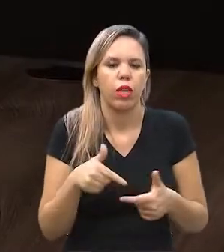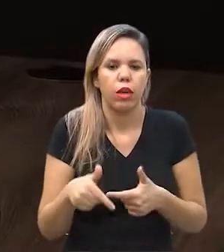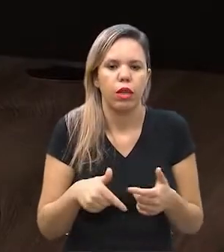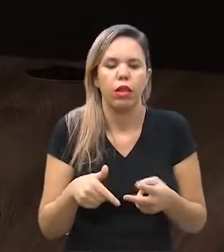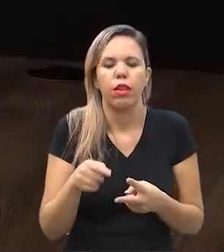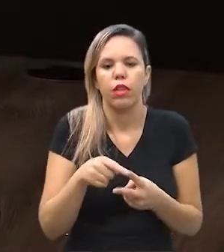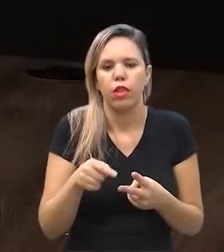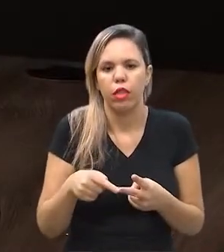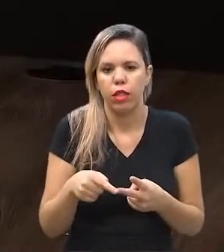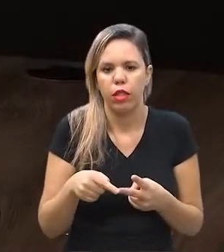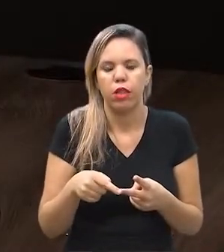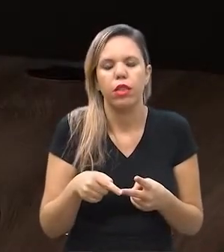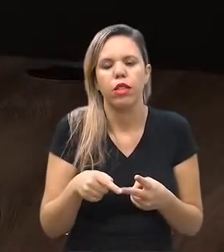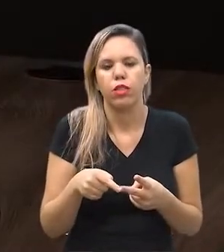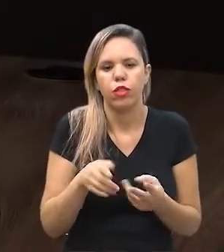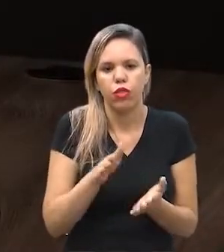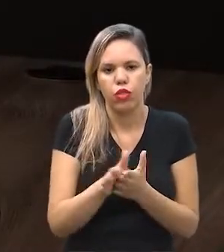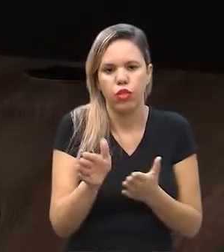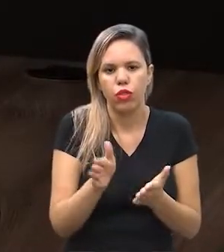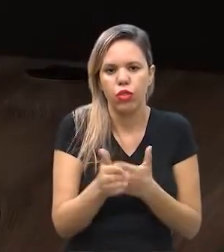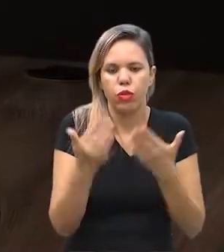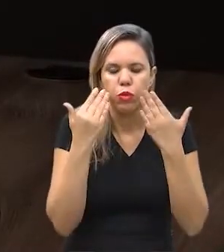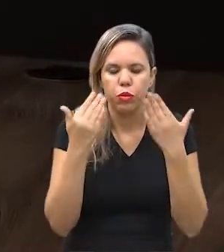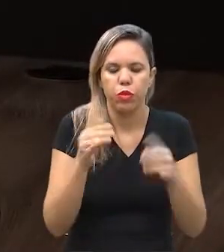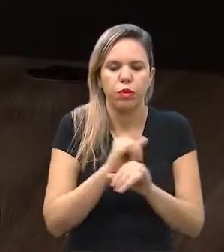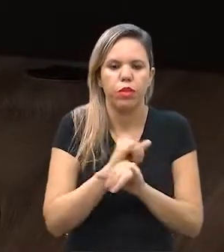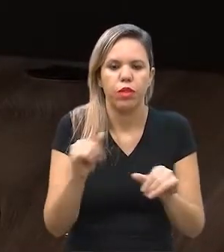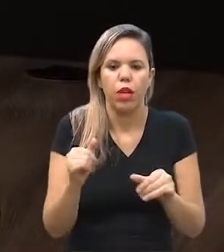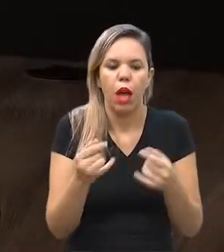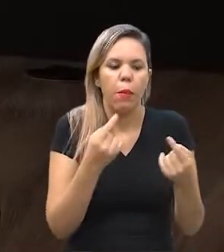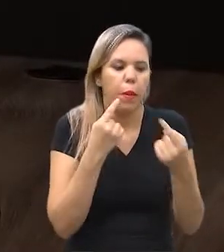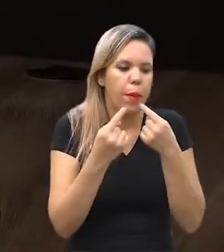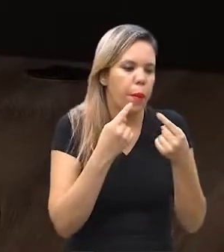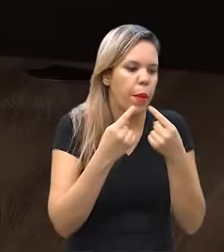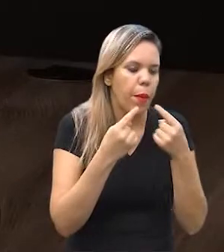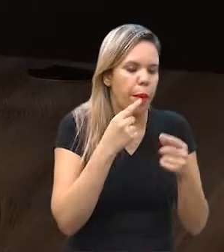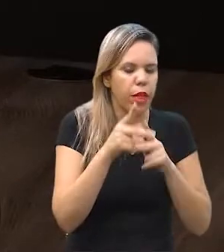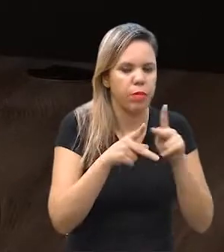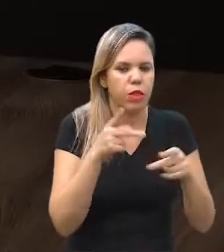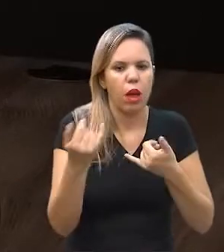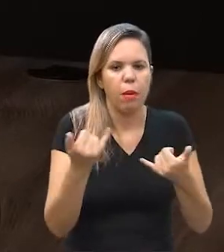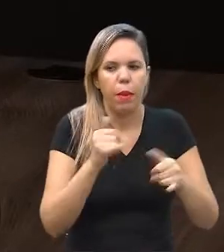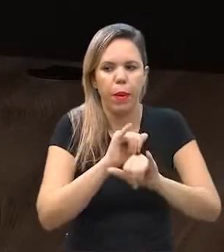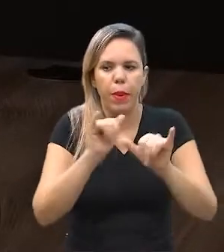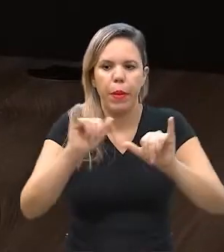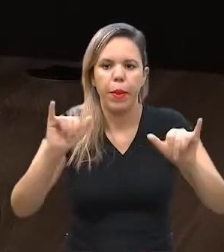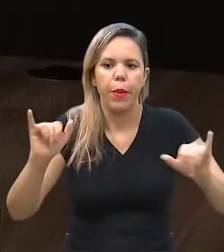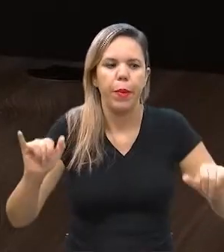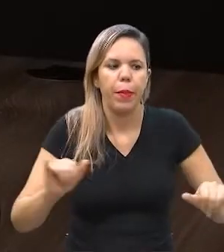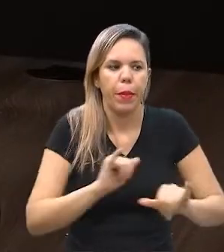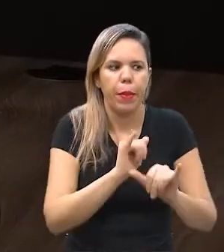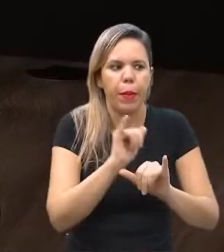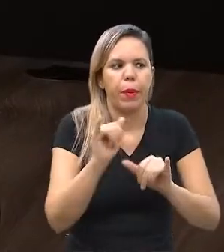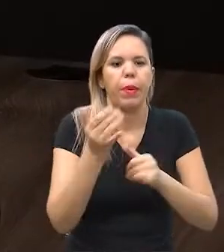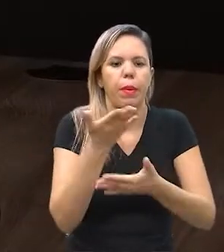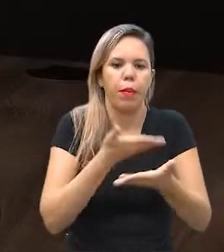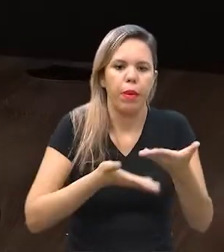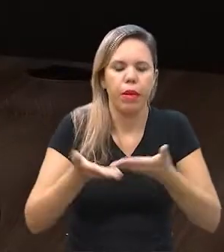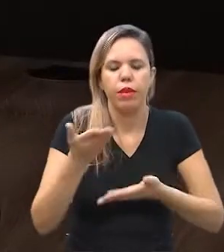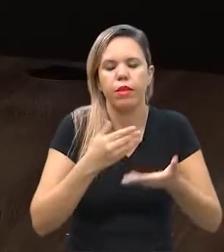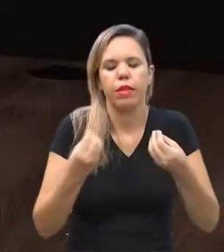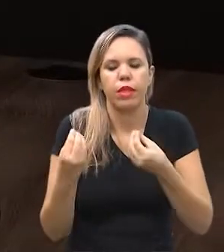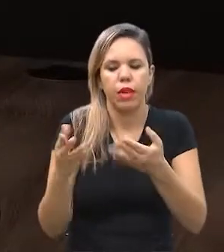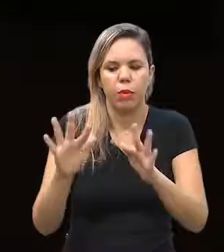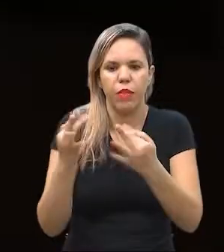dois tipos de, digamos que, de publicidade. O boca a boca, né? Que uma pessoa, elas até comentaram que às vezes elas entregam